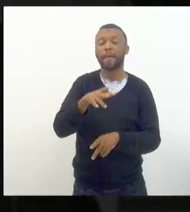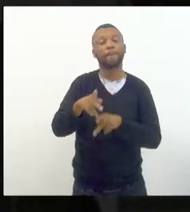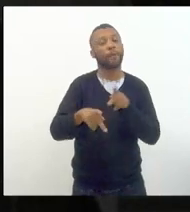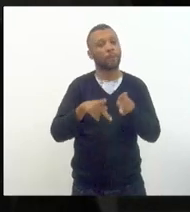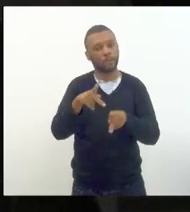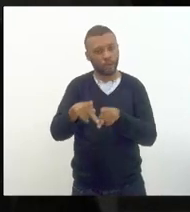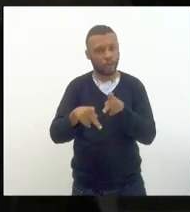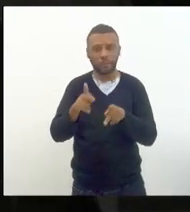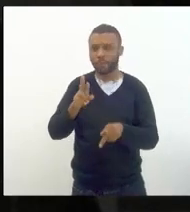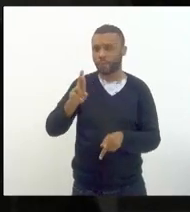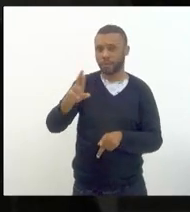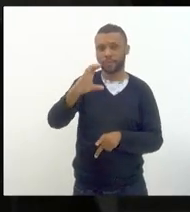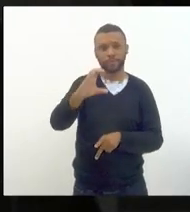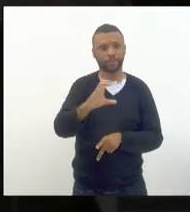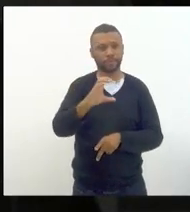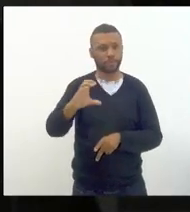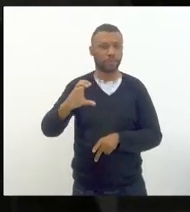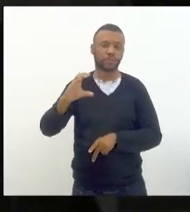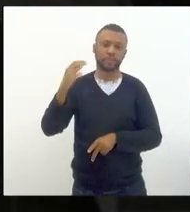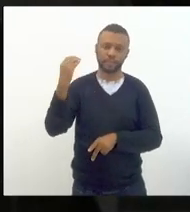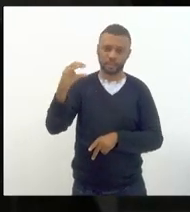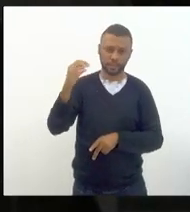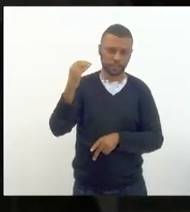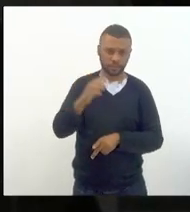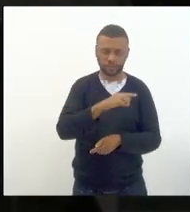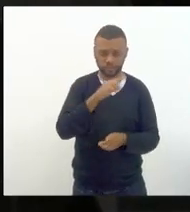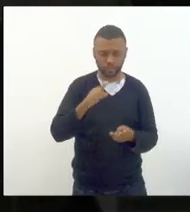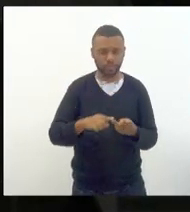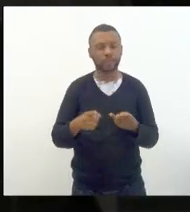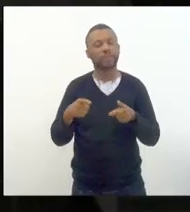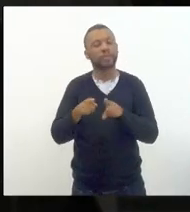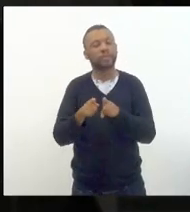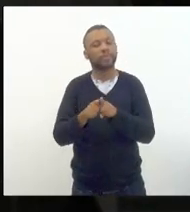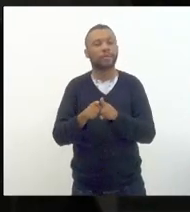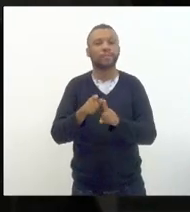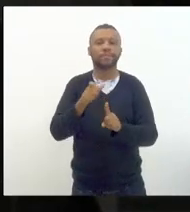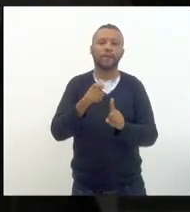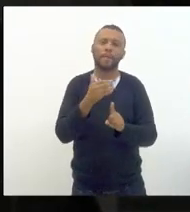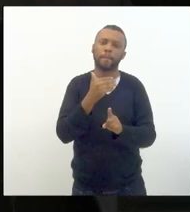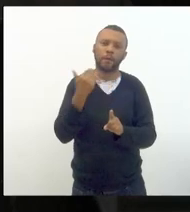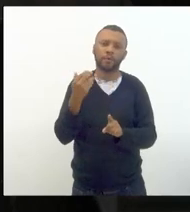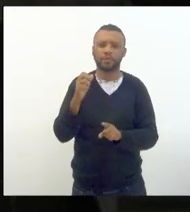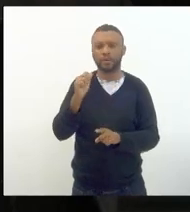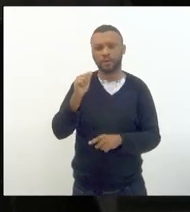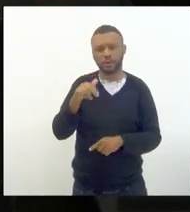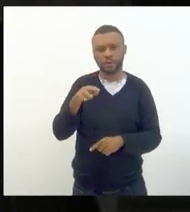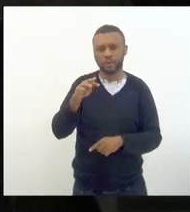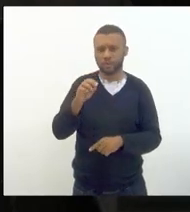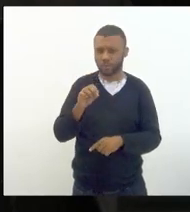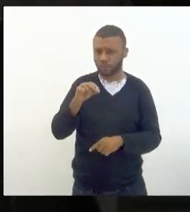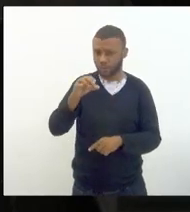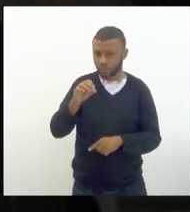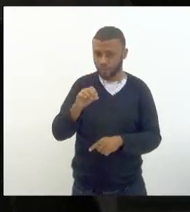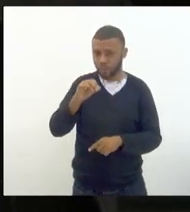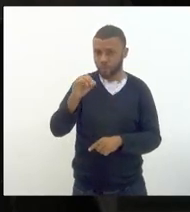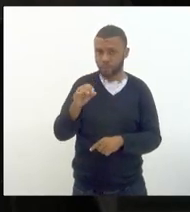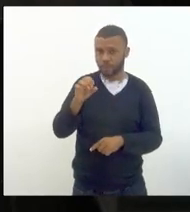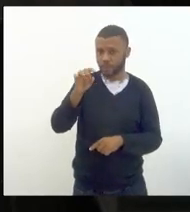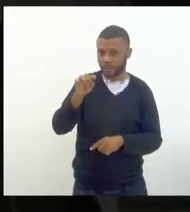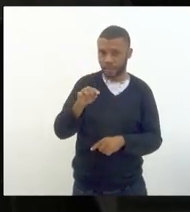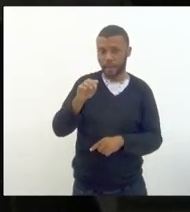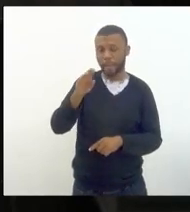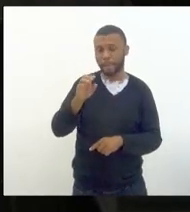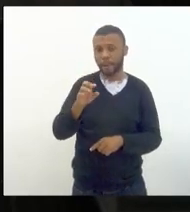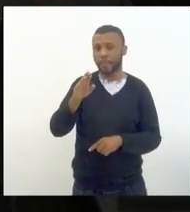como representante da igreja católica em Niterói e tomou seu ele de roubar Nina registrar também a morte do Antônio José Barbosa o Toninho que